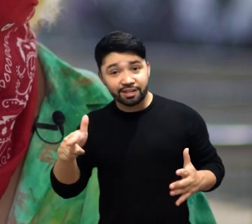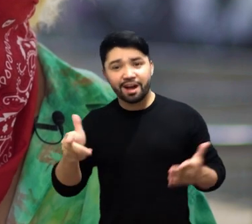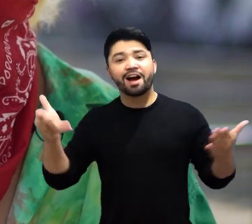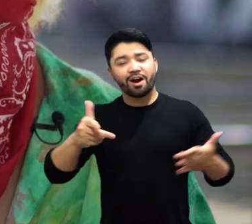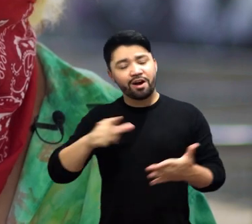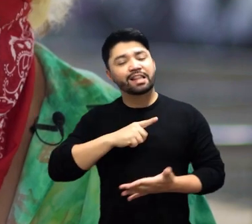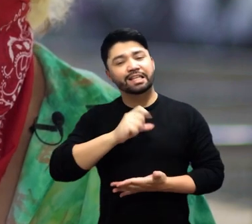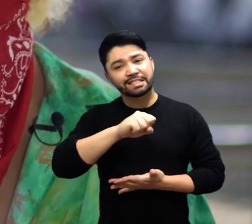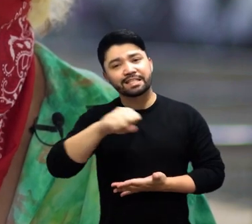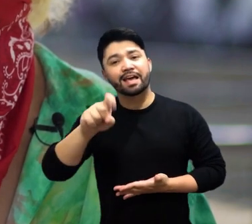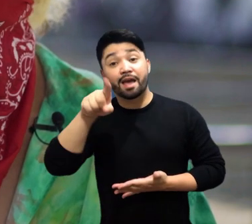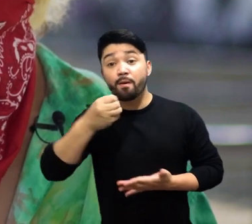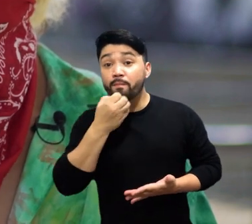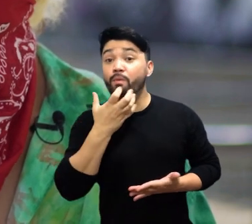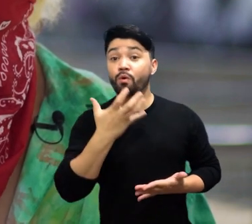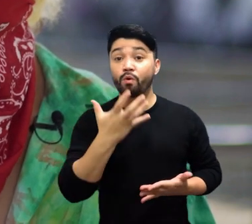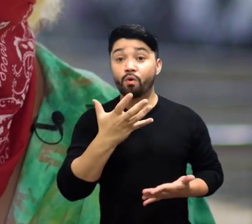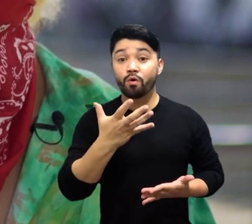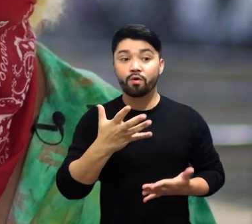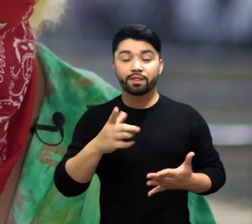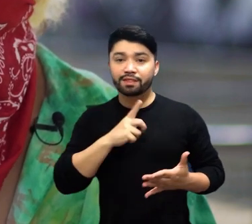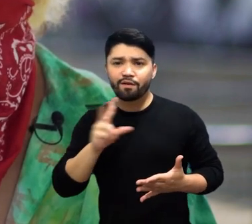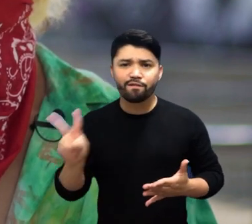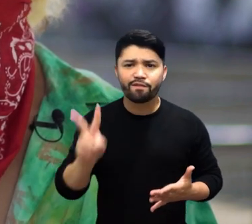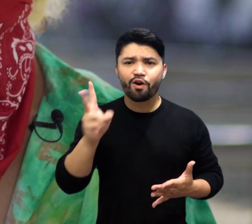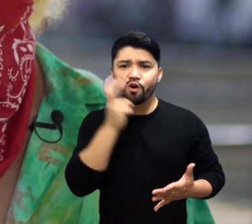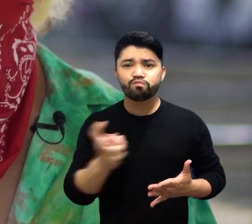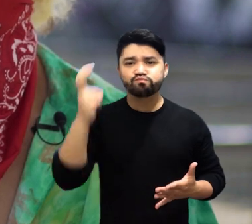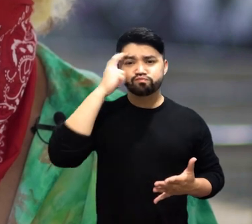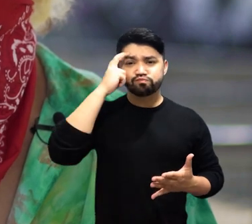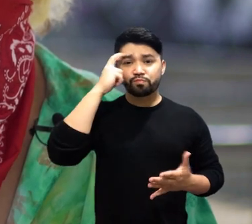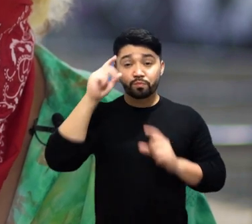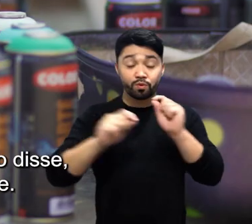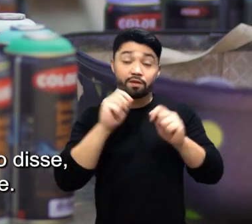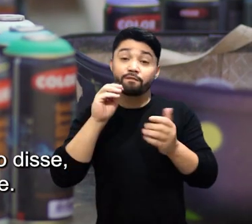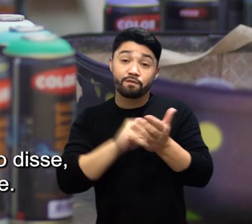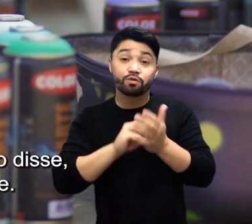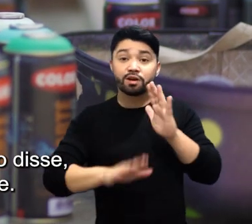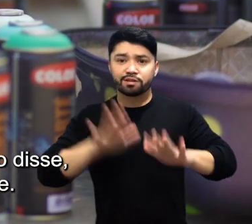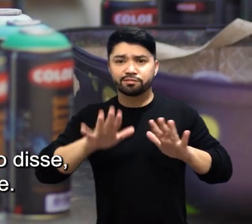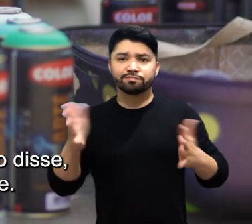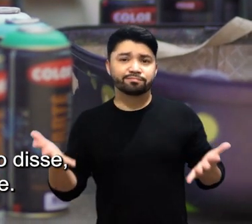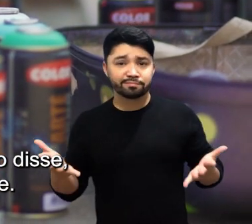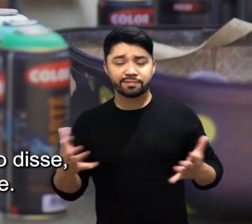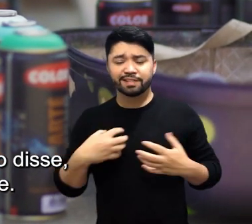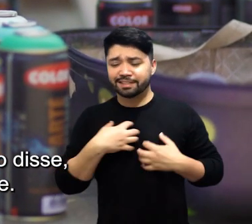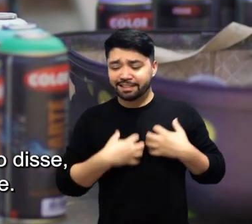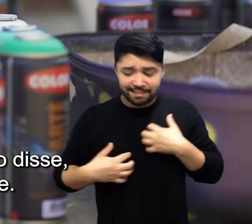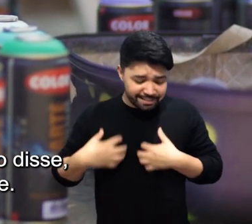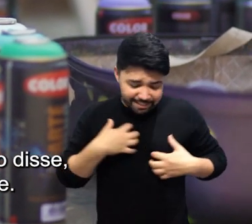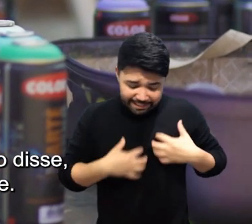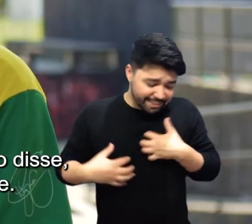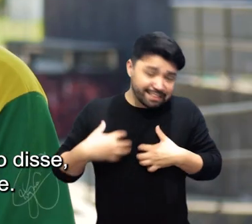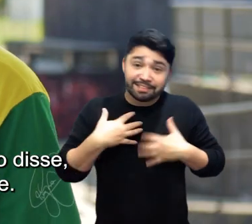acaba sendo bom, sabe? Agregando bastante à cultura. Porque é o que falta, tá ligado? E eu tô bastante ansiosa, porque, como